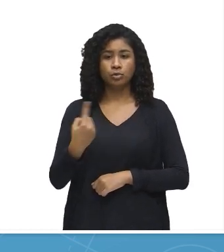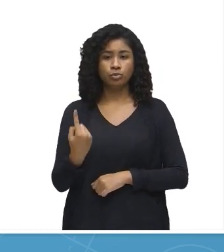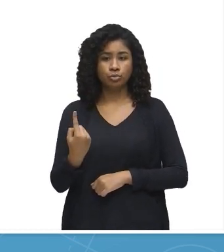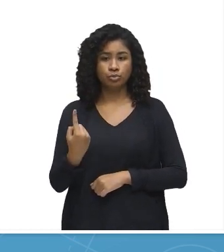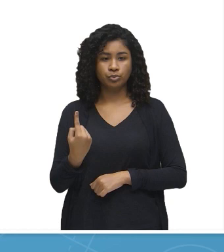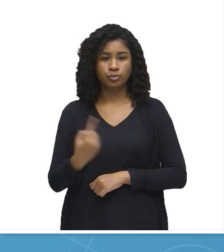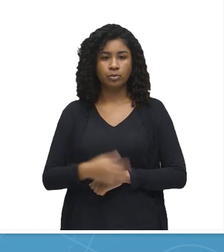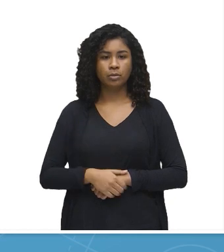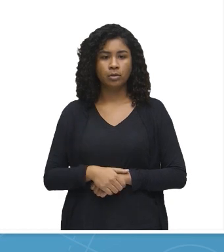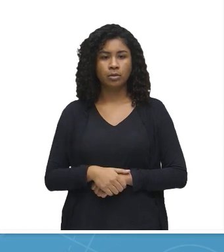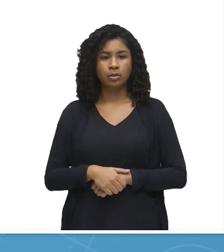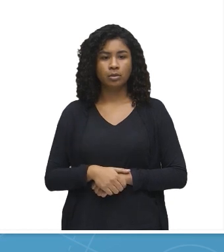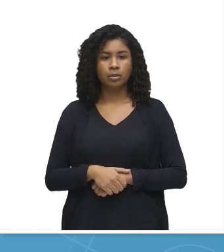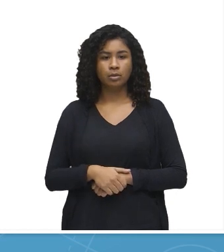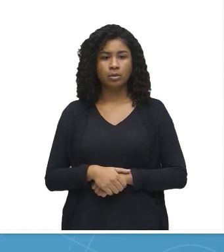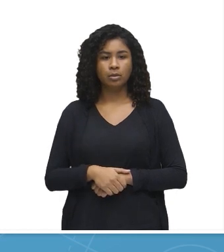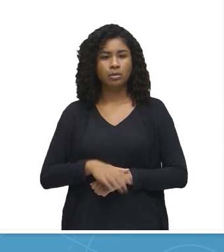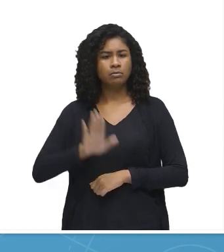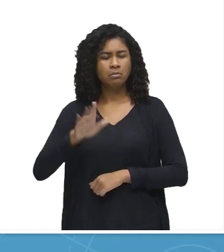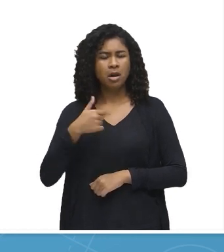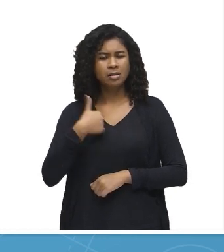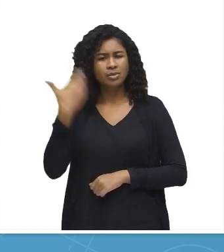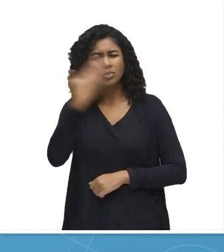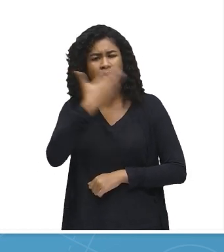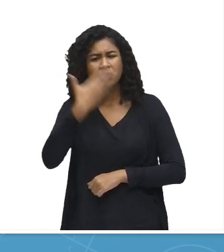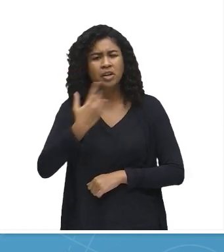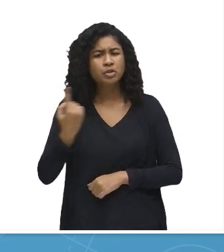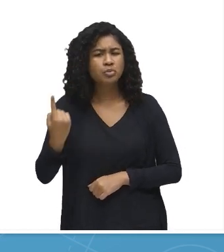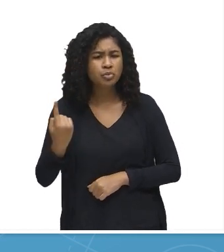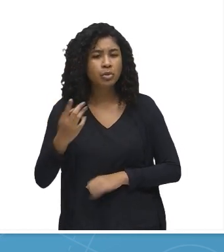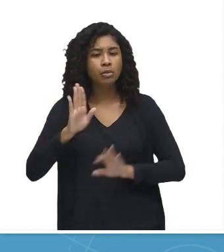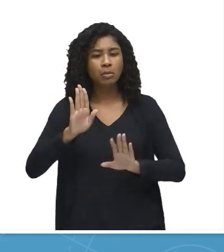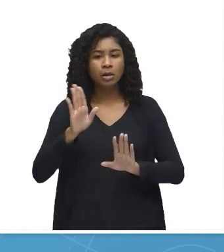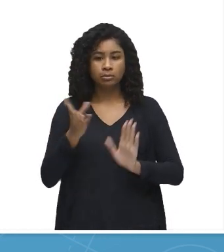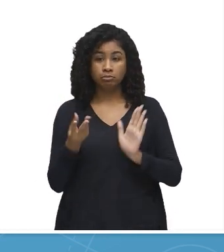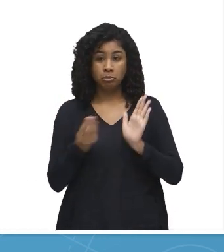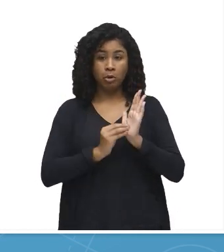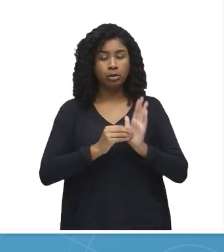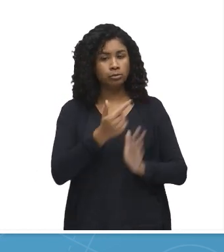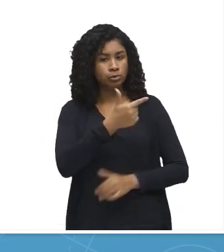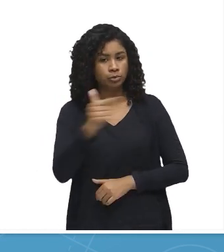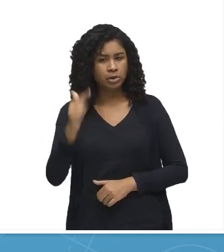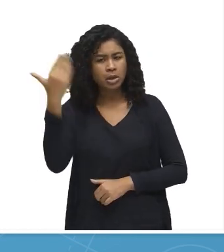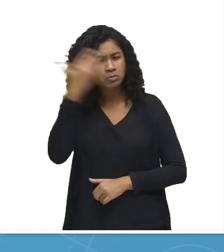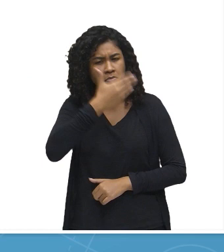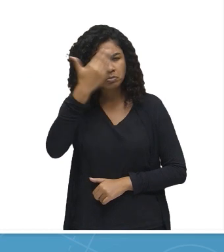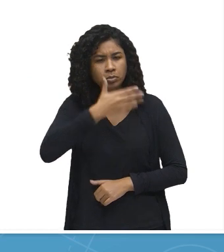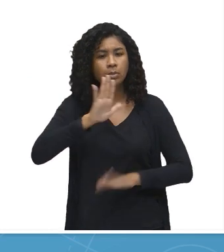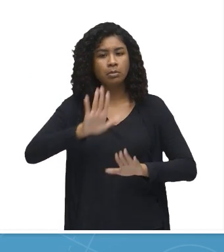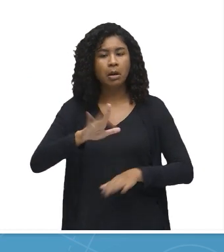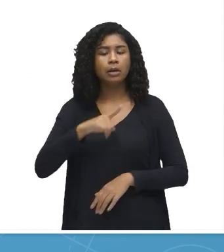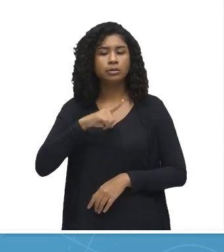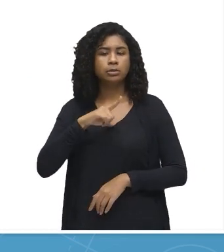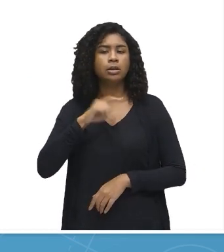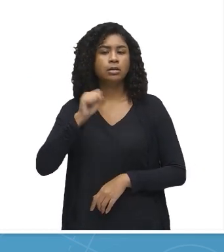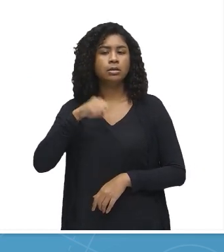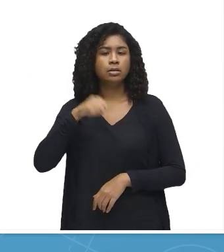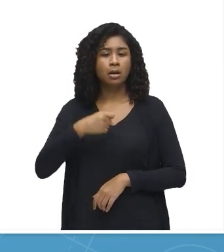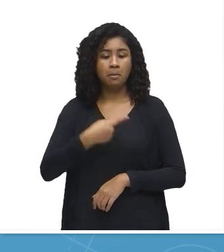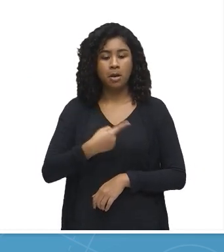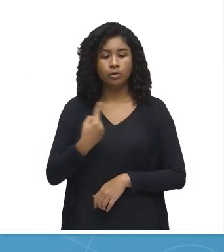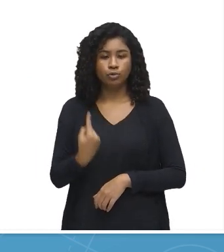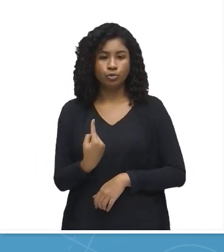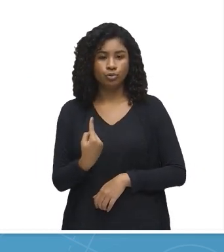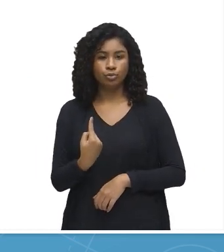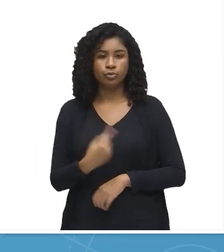frente do Y, mas ele existe, tá? A gente não escreve, mas ele existe, é como se fosse dessa forma, tá? Menos 1y ao